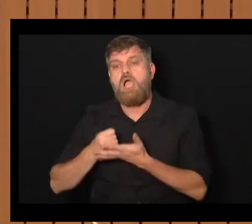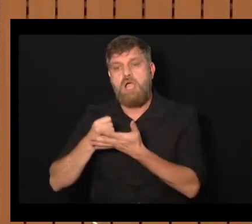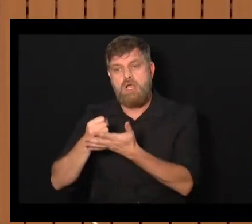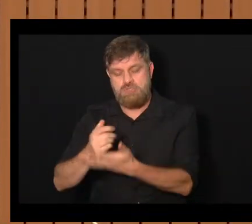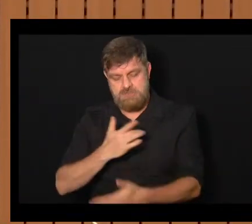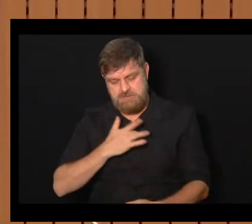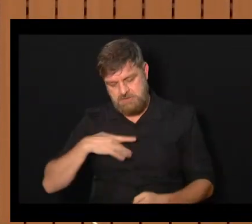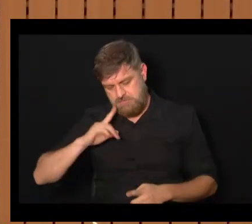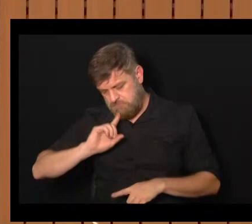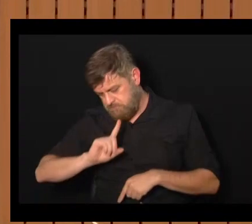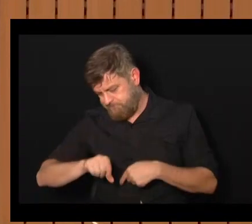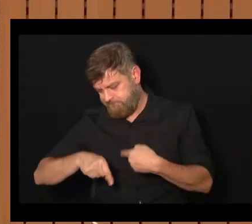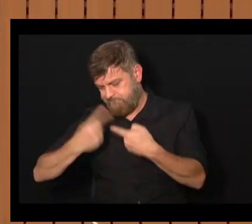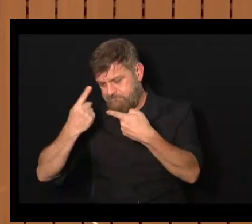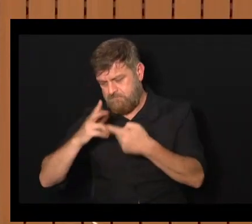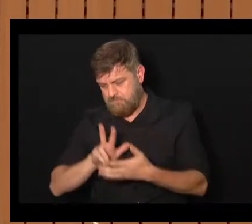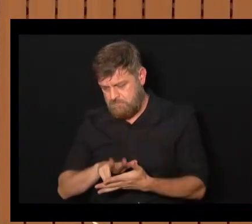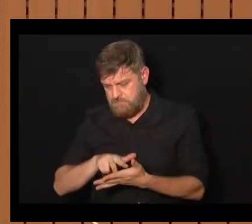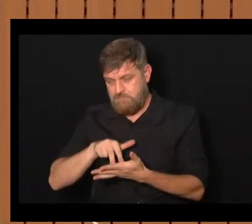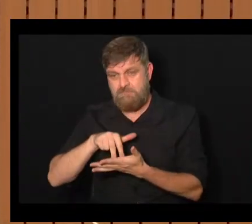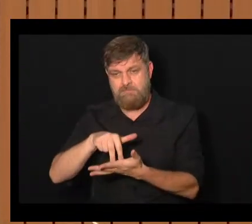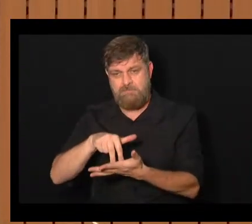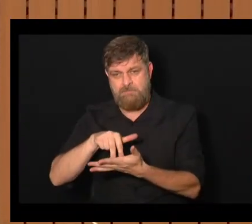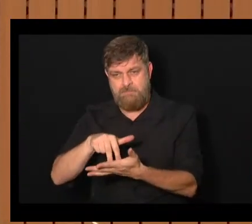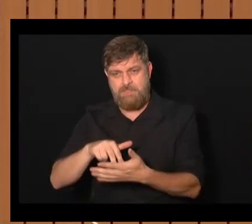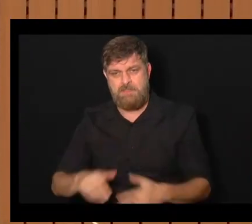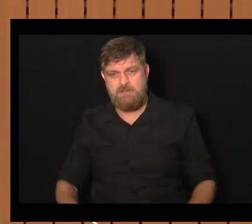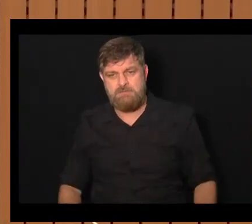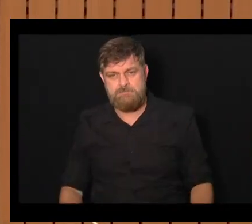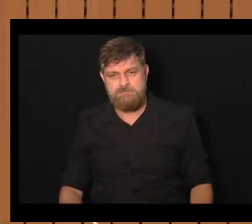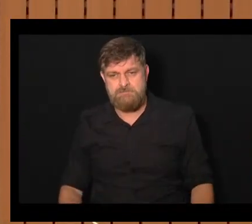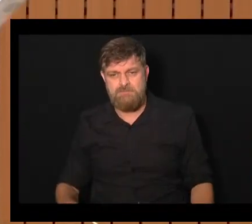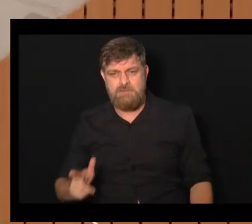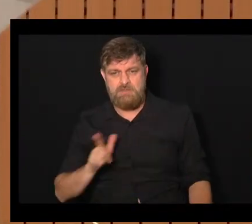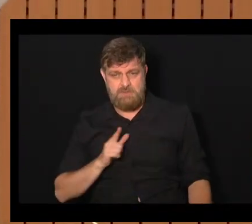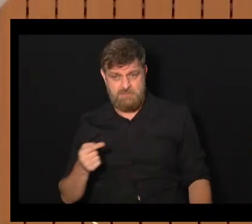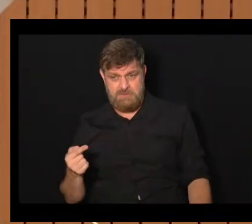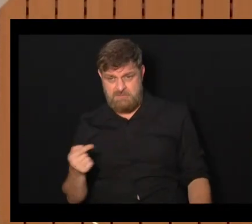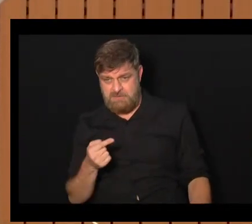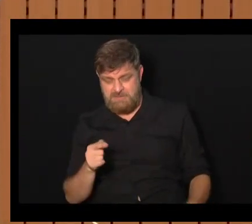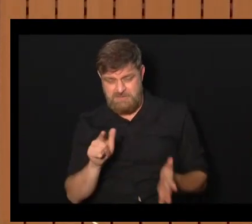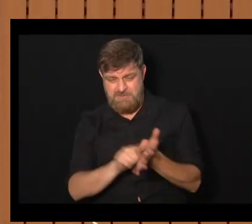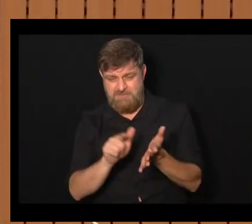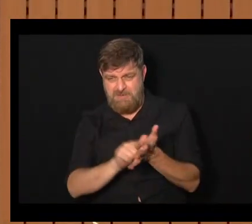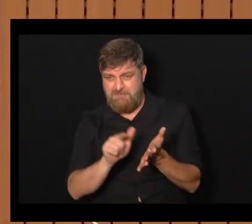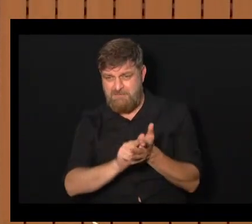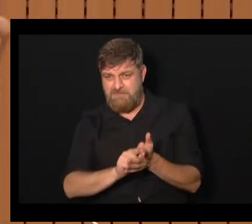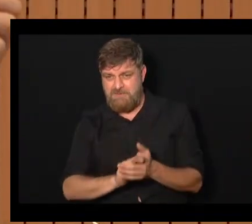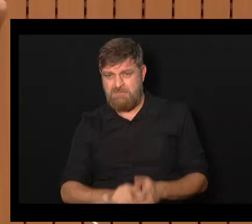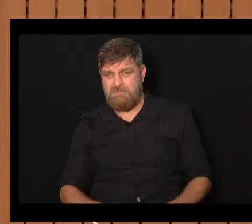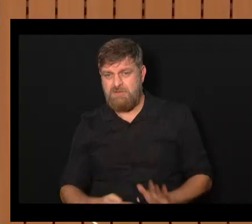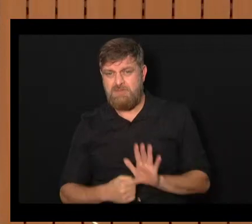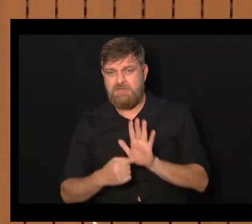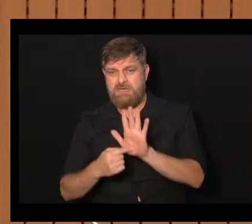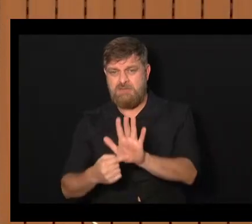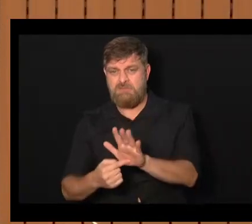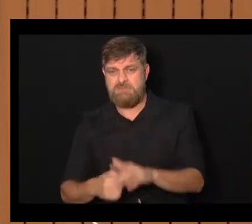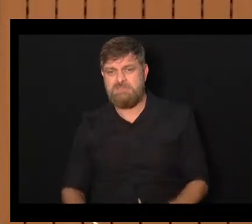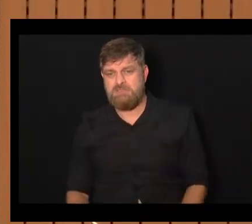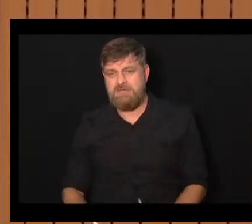as pessoas a se reerguer e se reorganizar nas suas vidas. E aqui eu tenho, né, a imagem, por exemplo, da